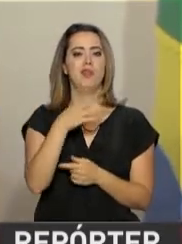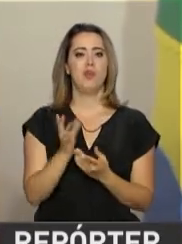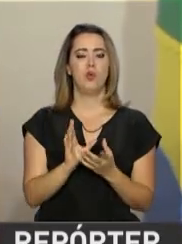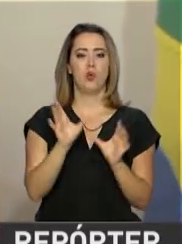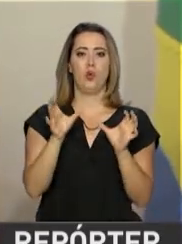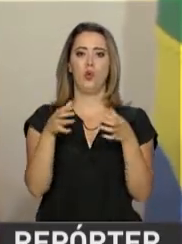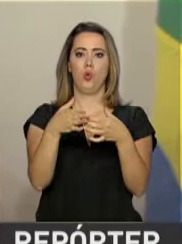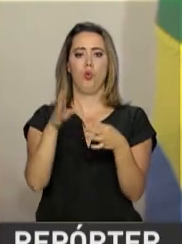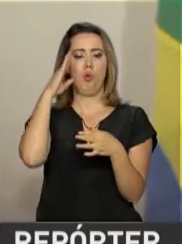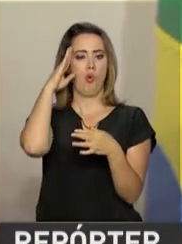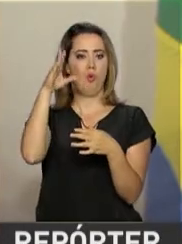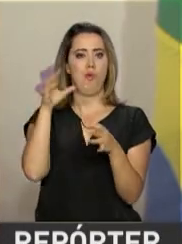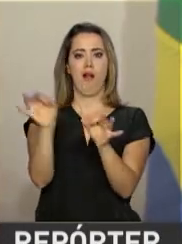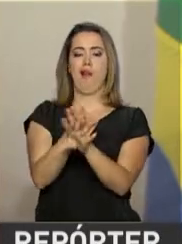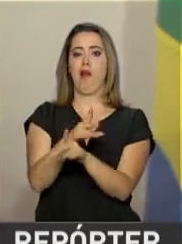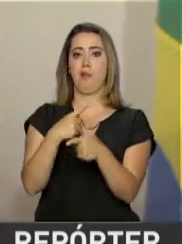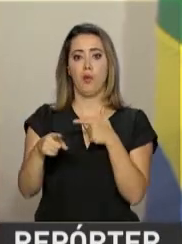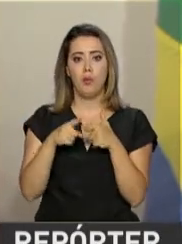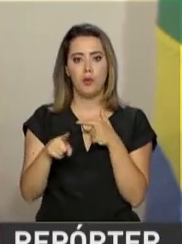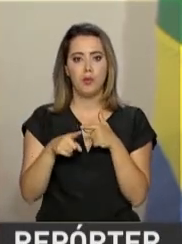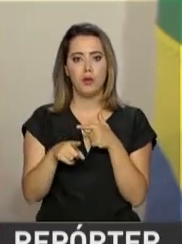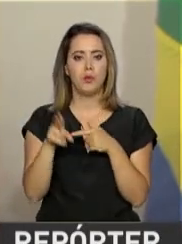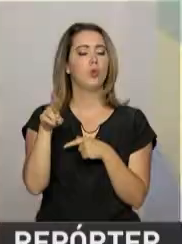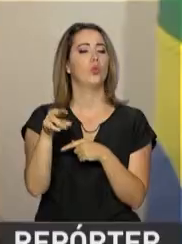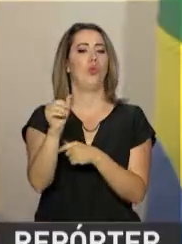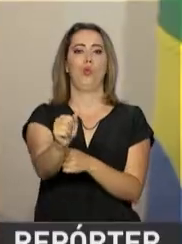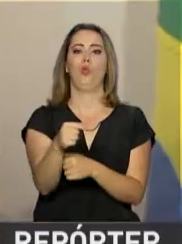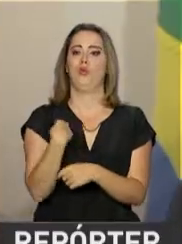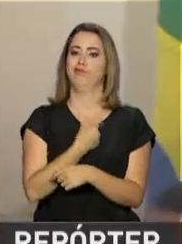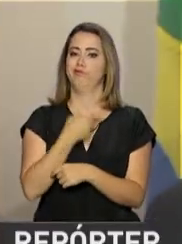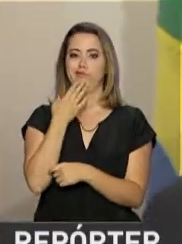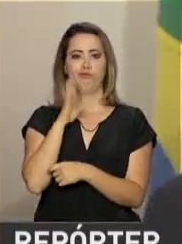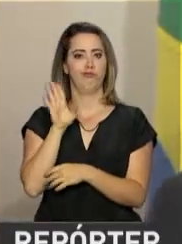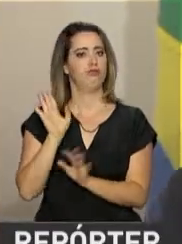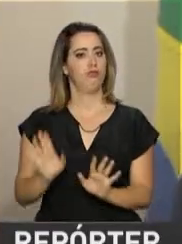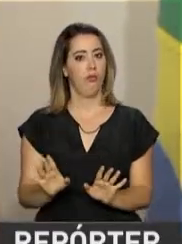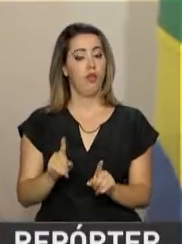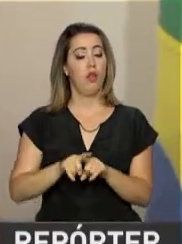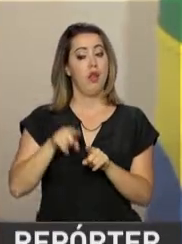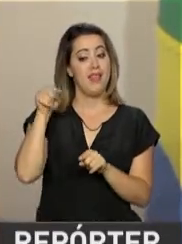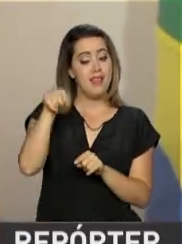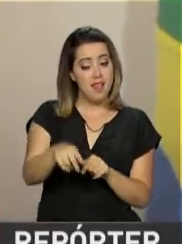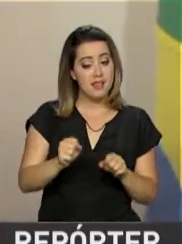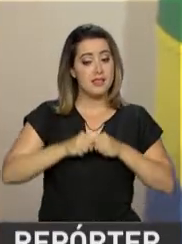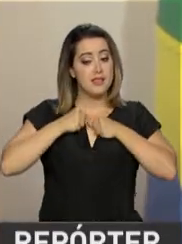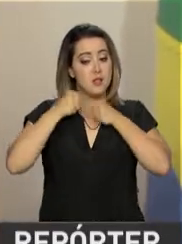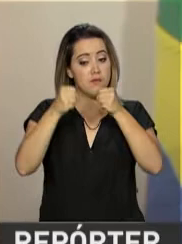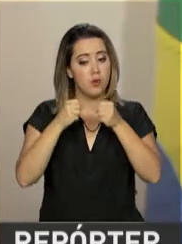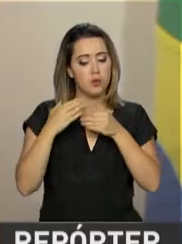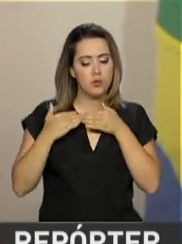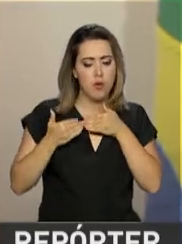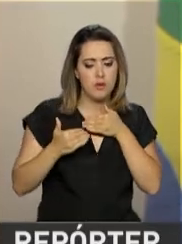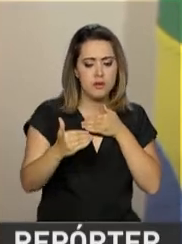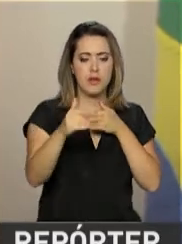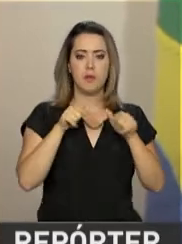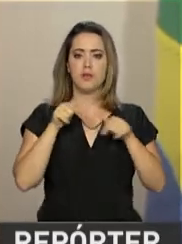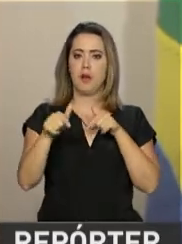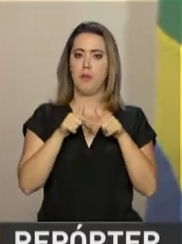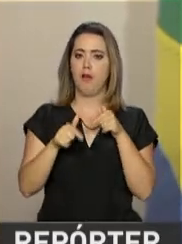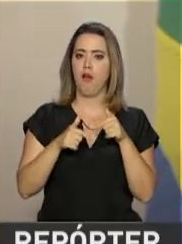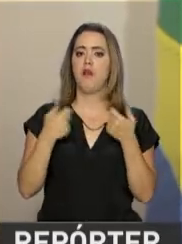vai eliminar problema com isso não de jeito algum nunca prometemos isso a continuidade desse esforço estamos sempre a atenção